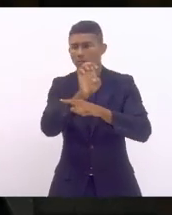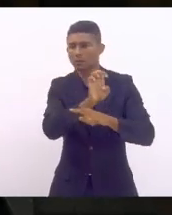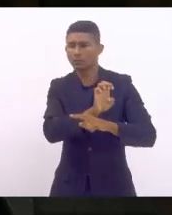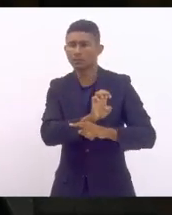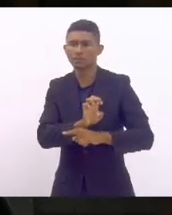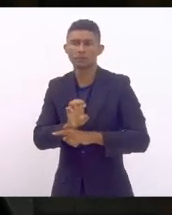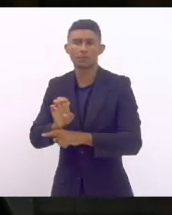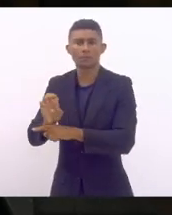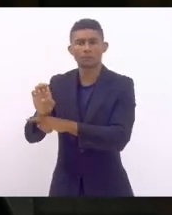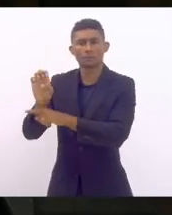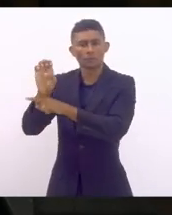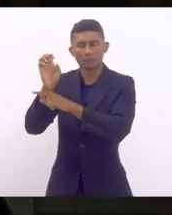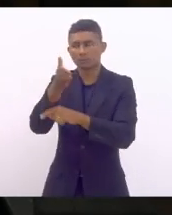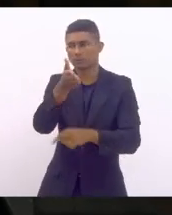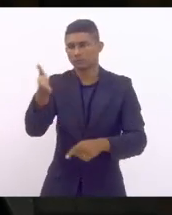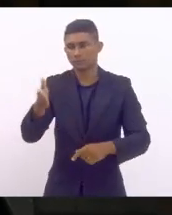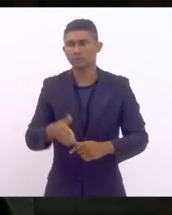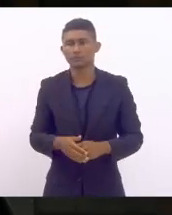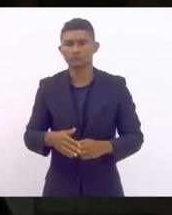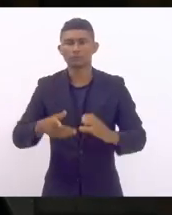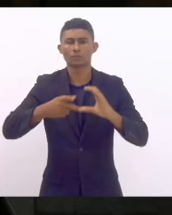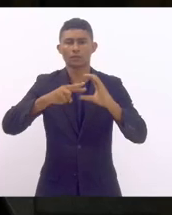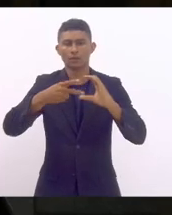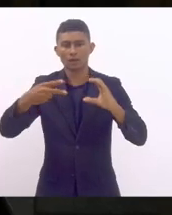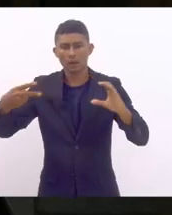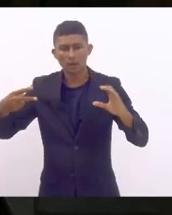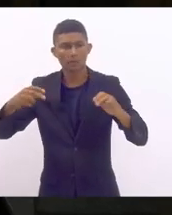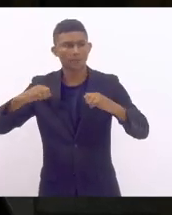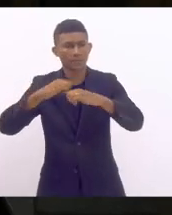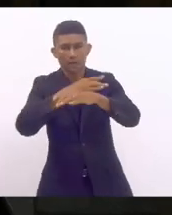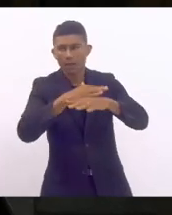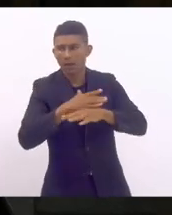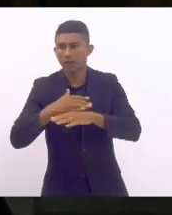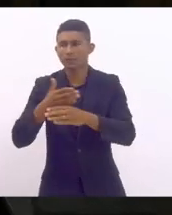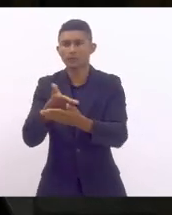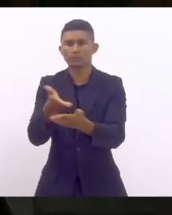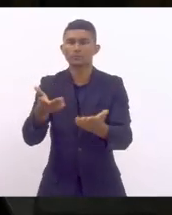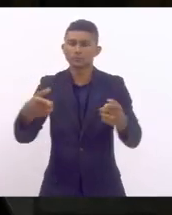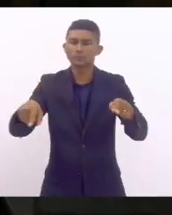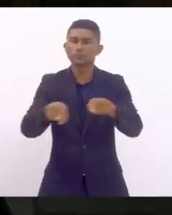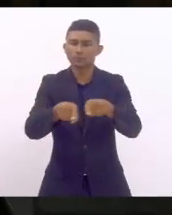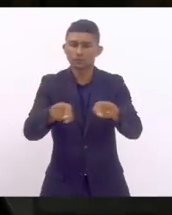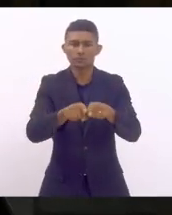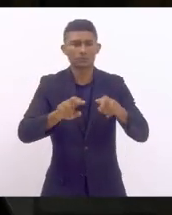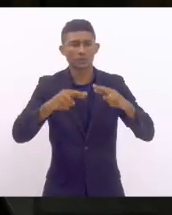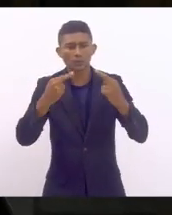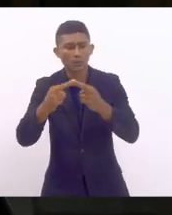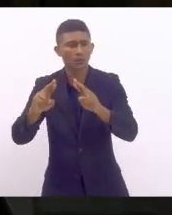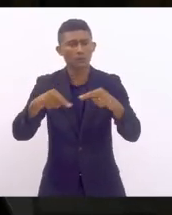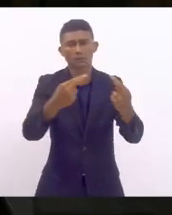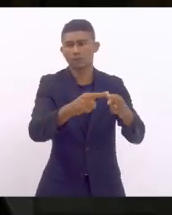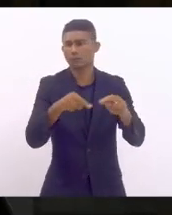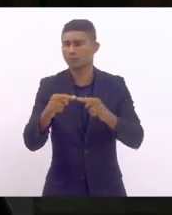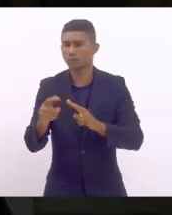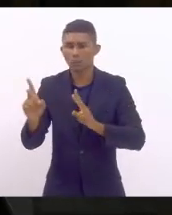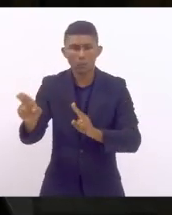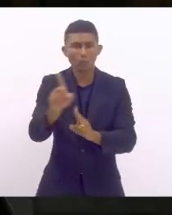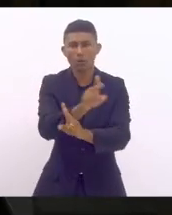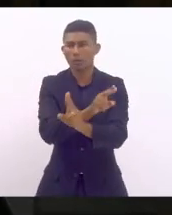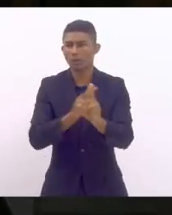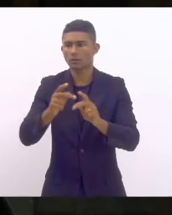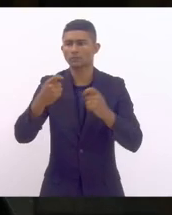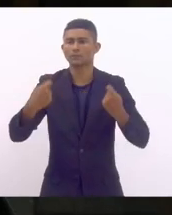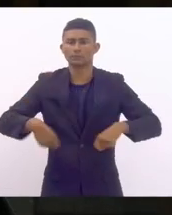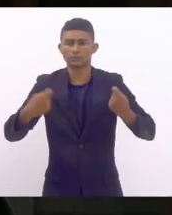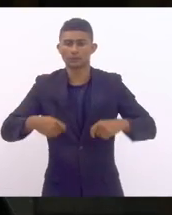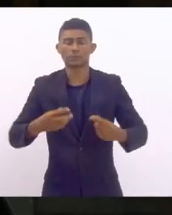outras assembleias legislativas câmaras de eu posso realizar atos simétricos aí para que para que a gente